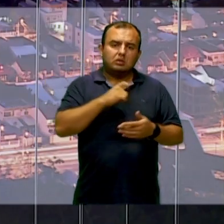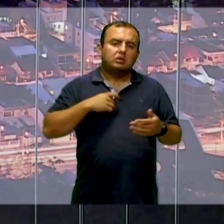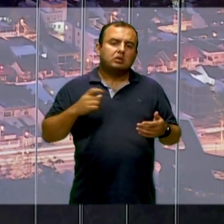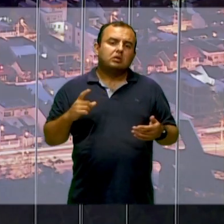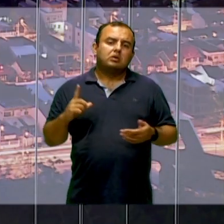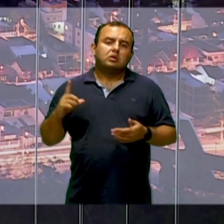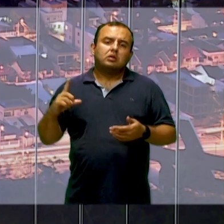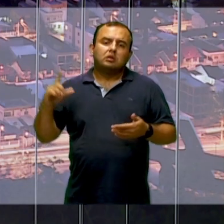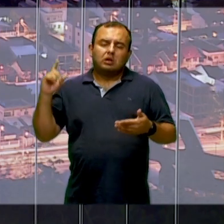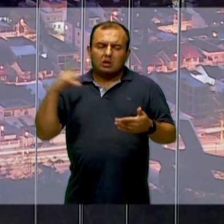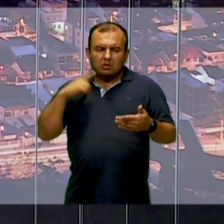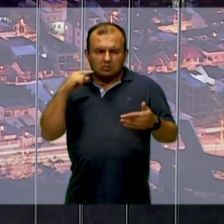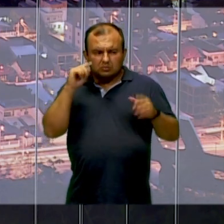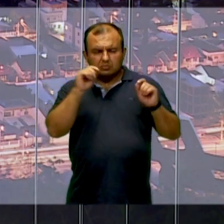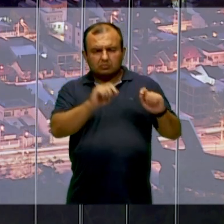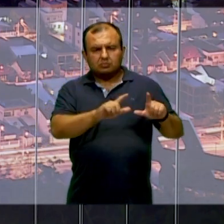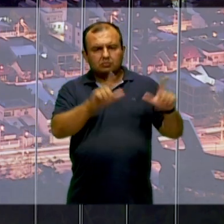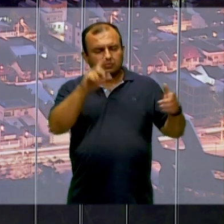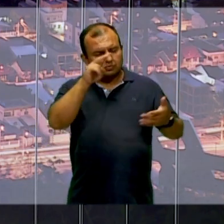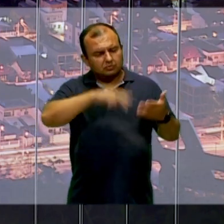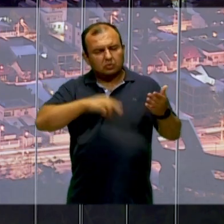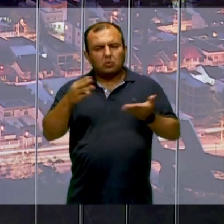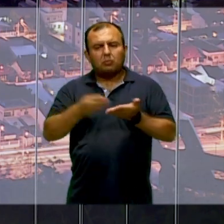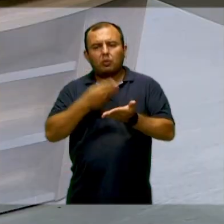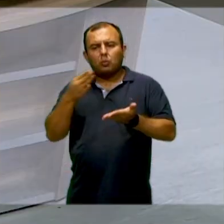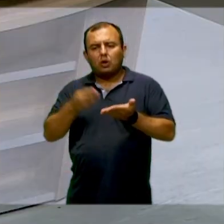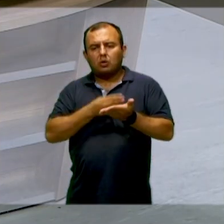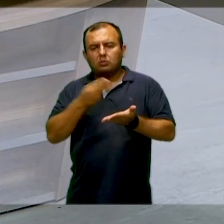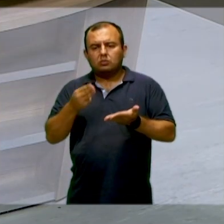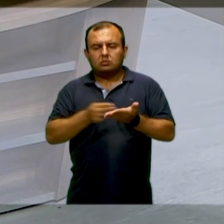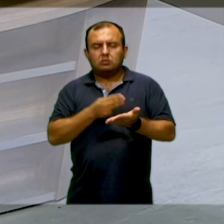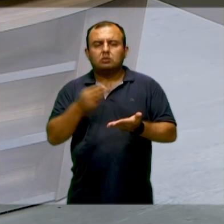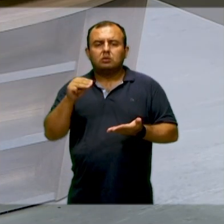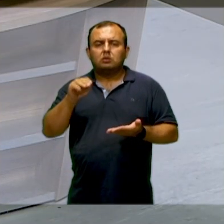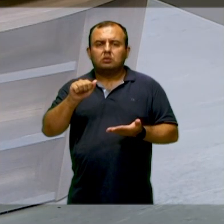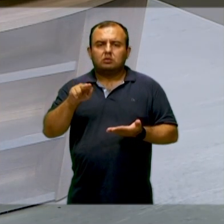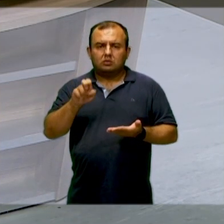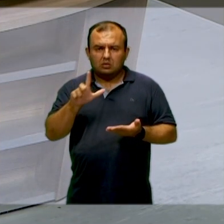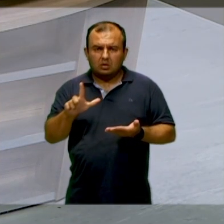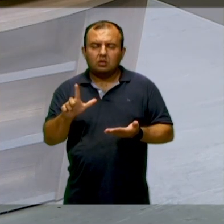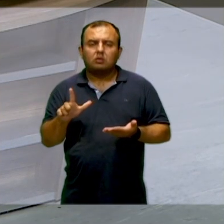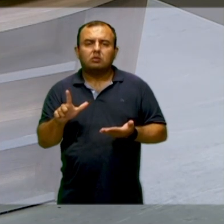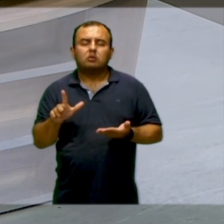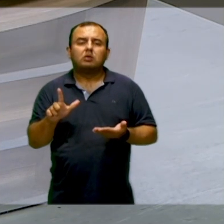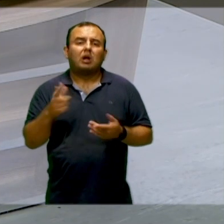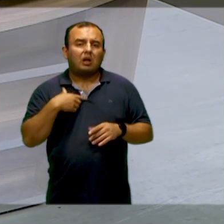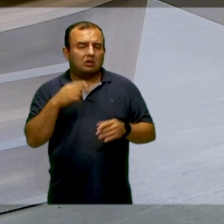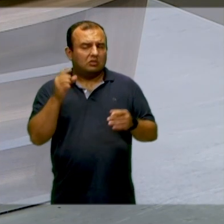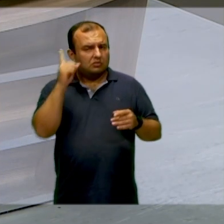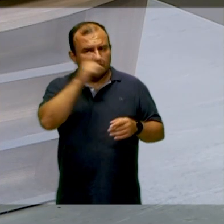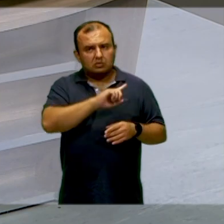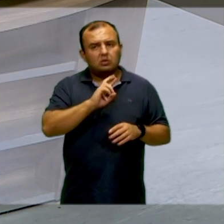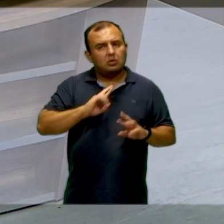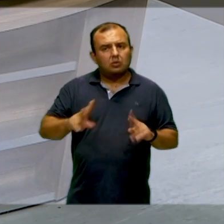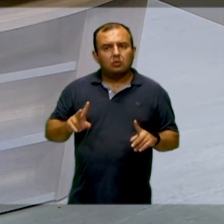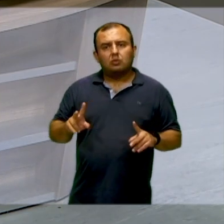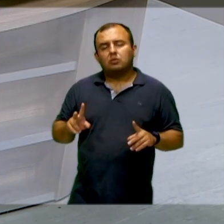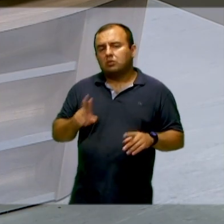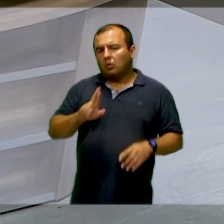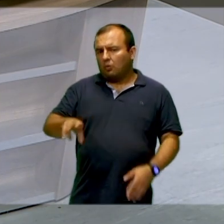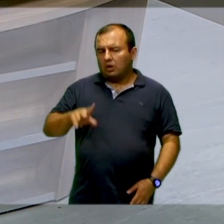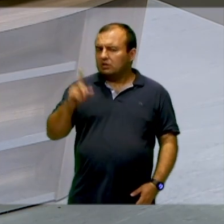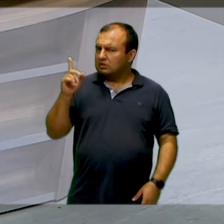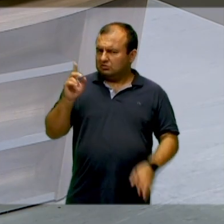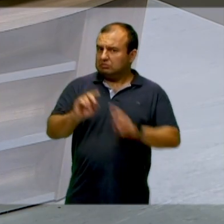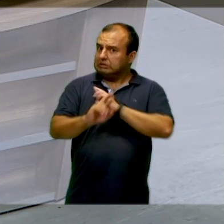olhada no manual, né? Não é tão difícil, ele só é diferente. Às vezes as pessoas ainda não têm